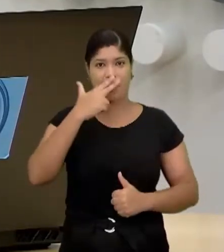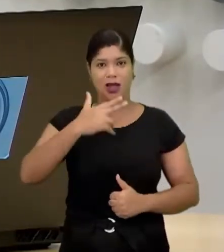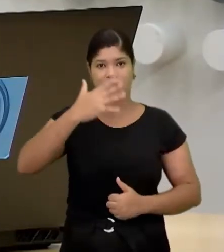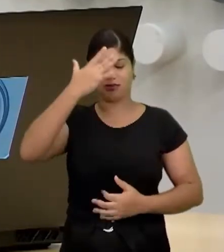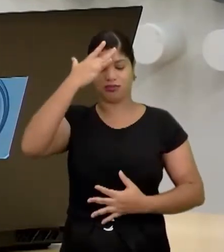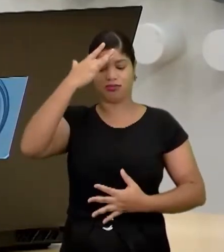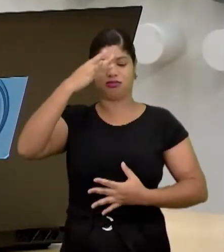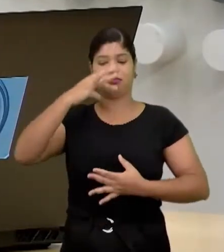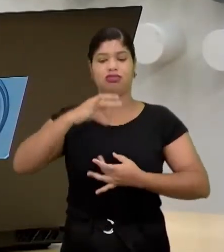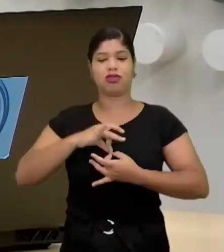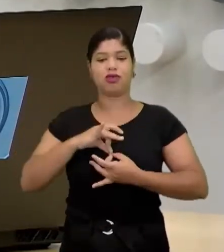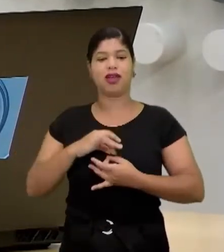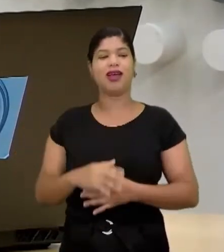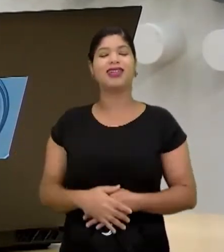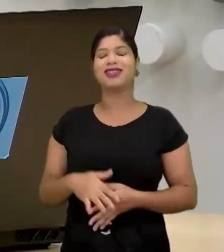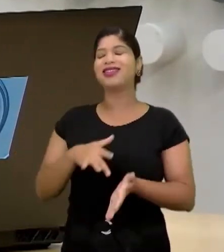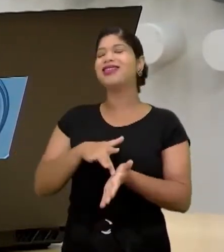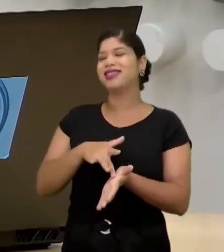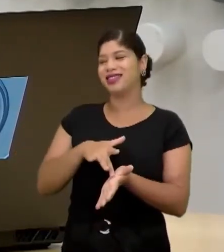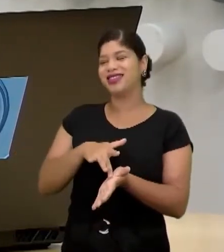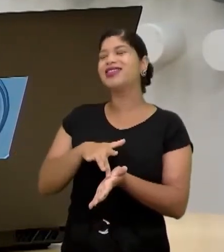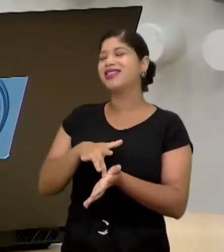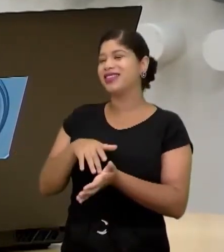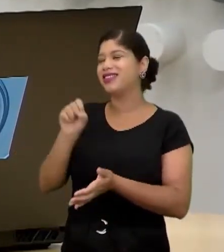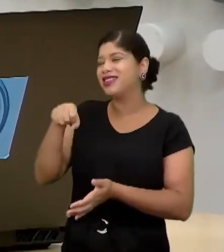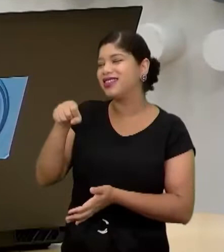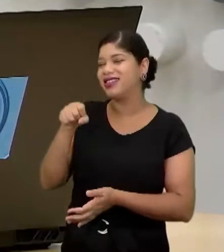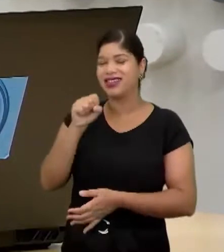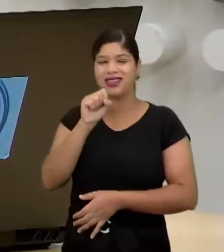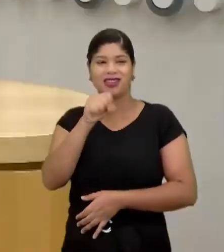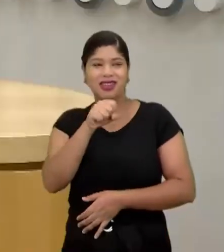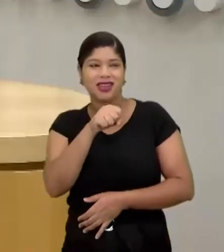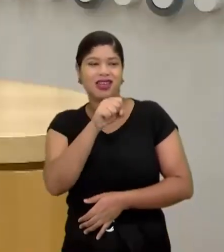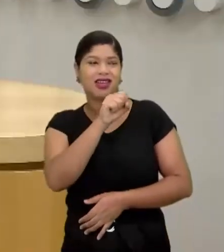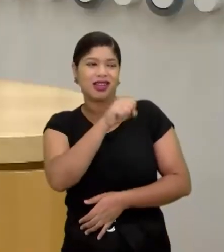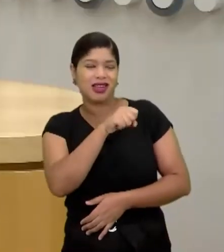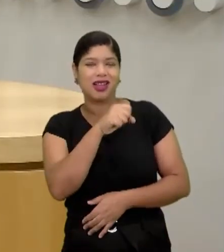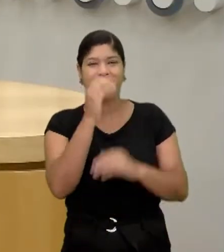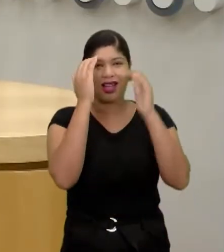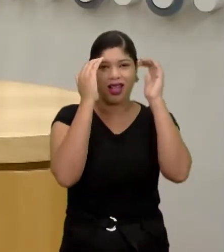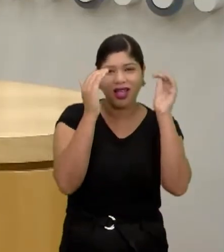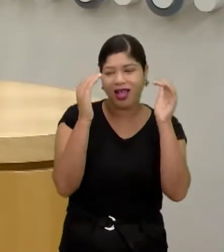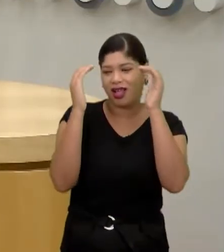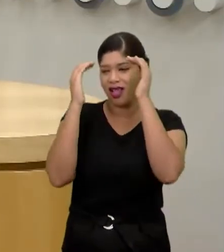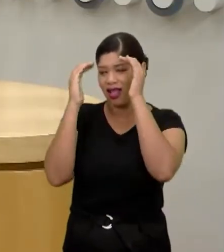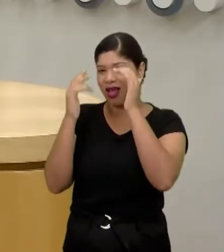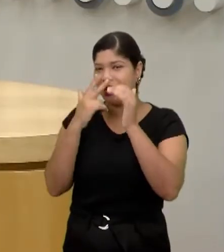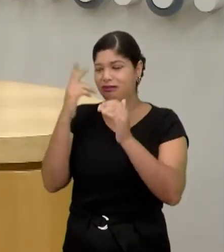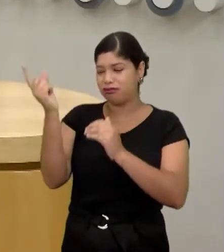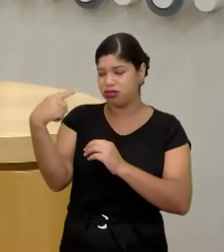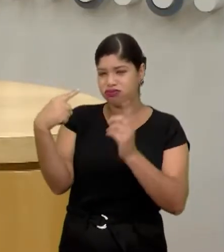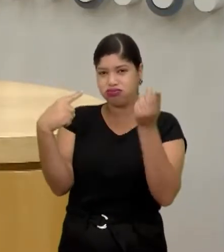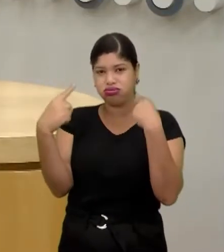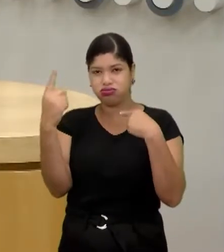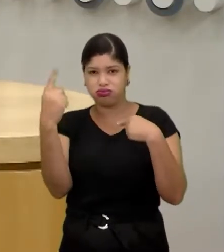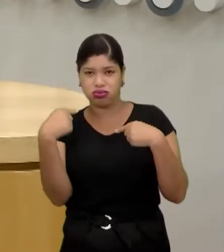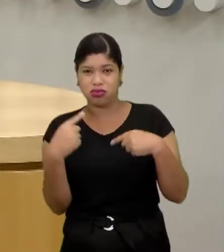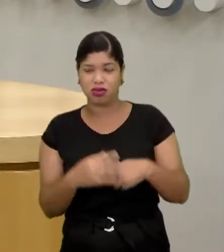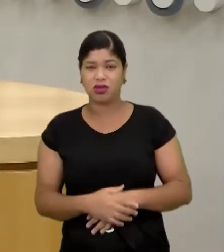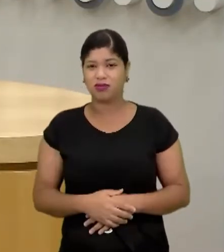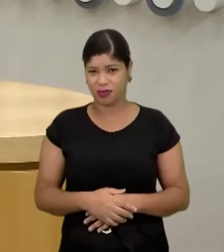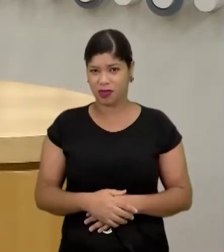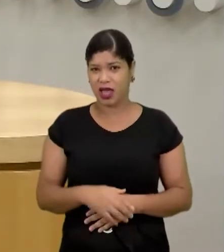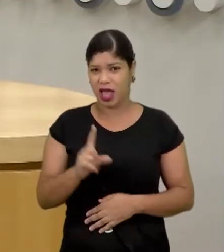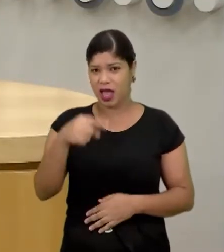não pode ser a gente mesmo e de que as leis e as regras elas são a professores enfim essa ideia Ela não é uma ideia